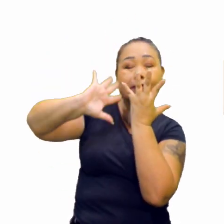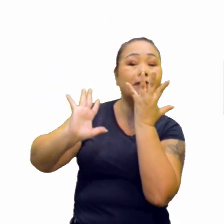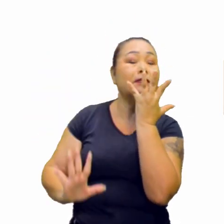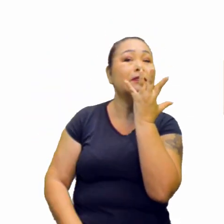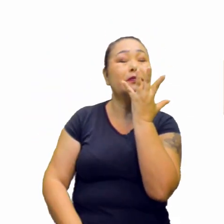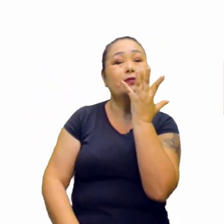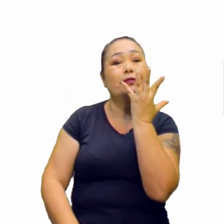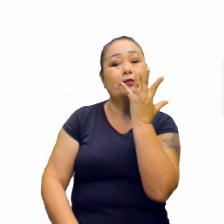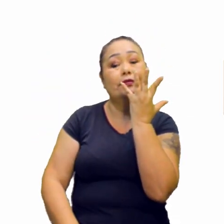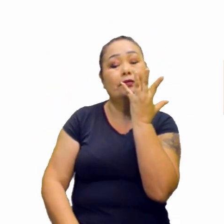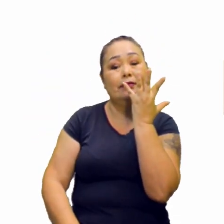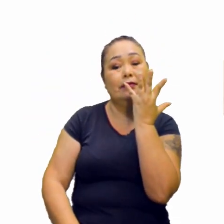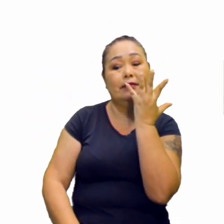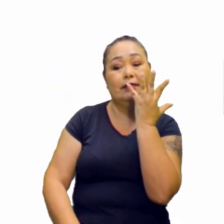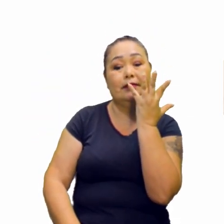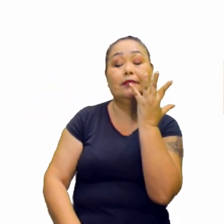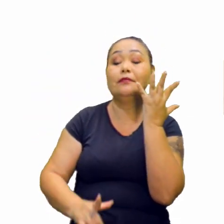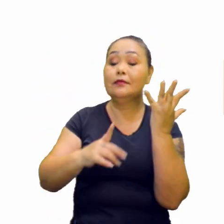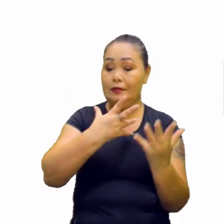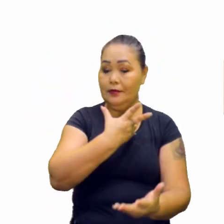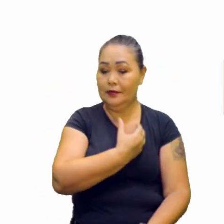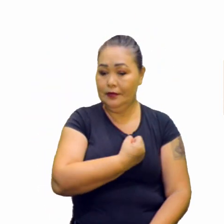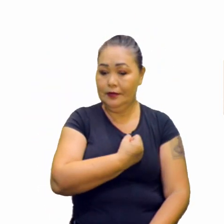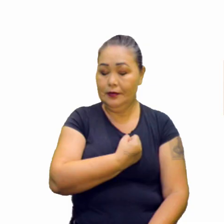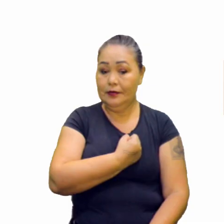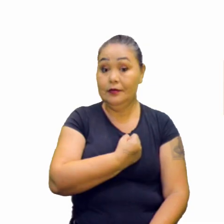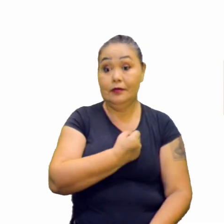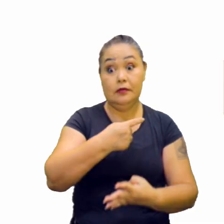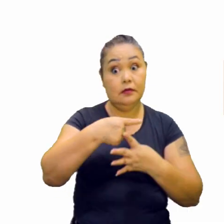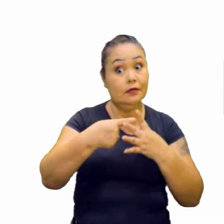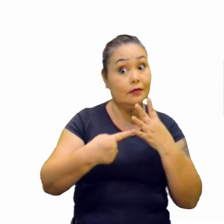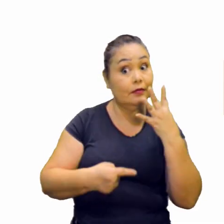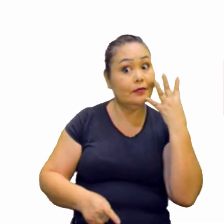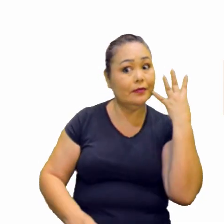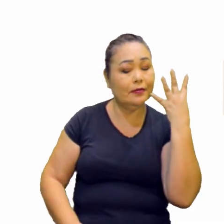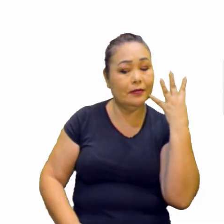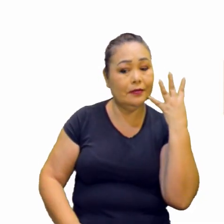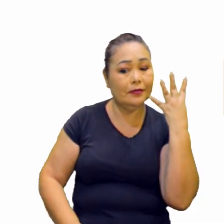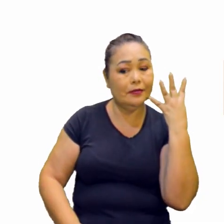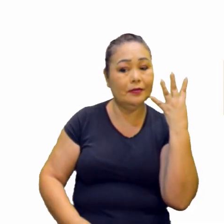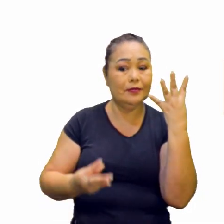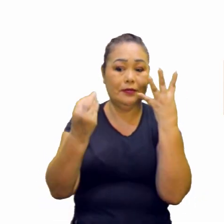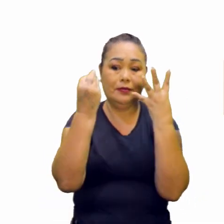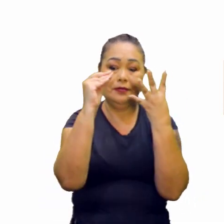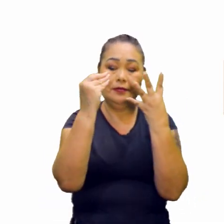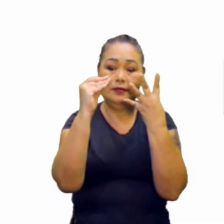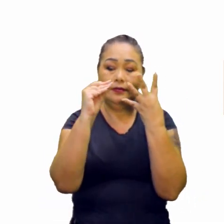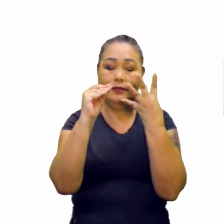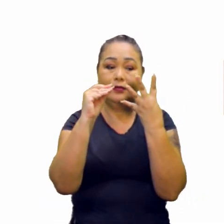A do maracujá tem 4 de formação. 3